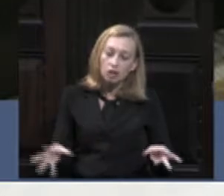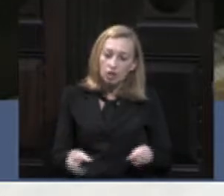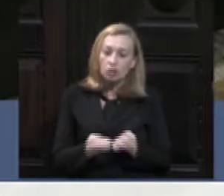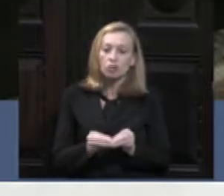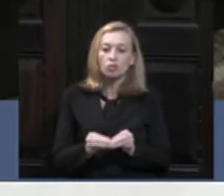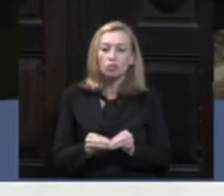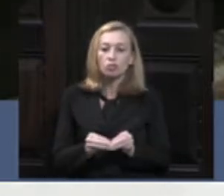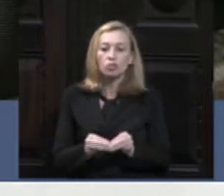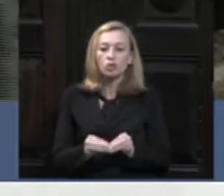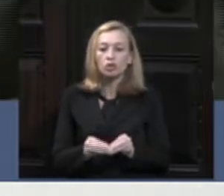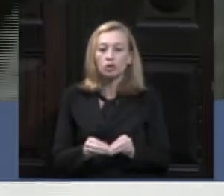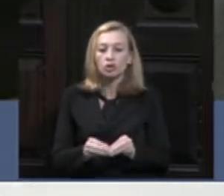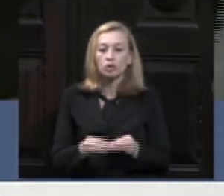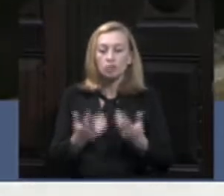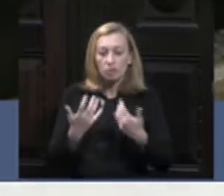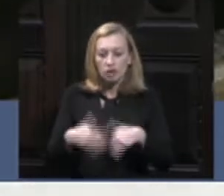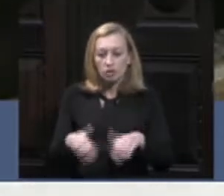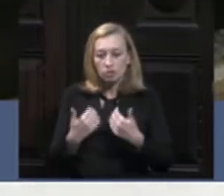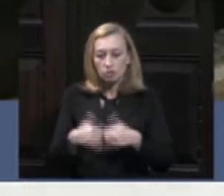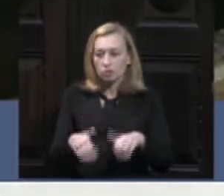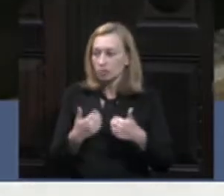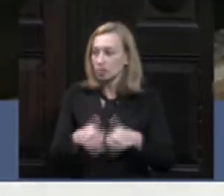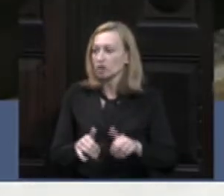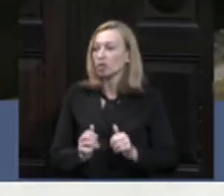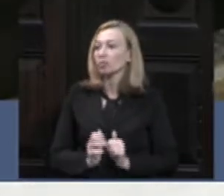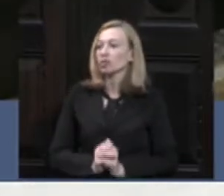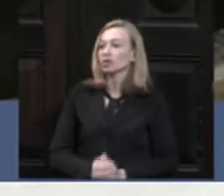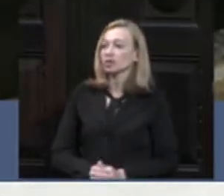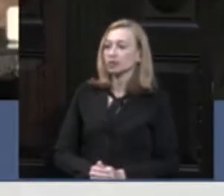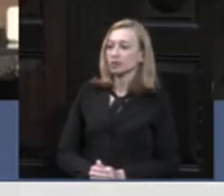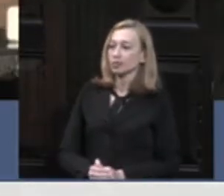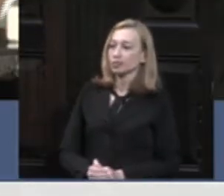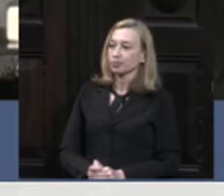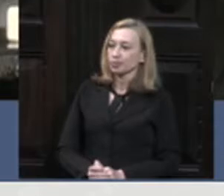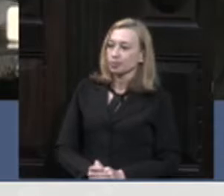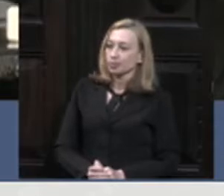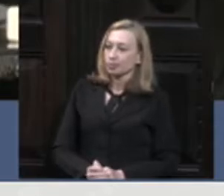o município de Petrópolis.